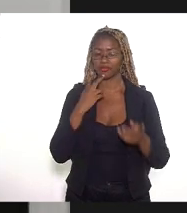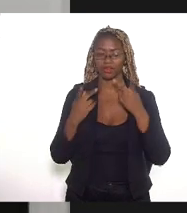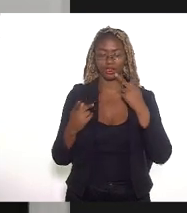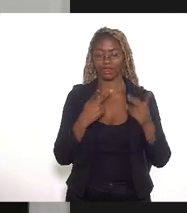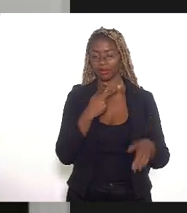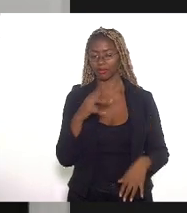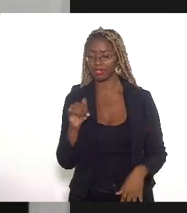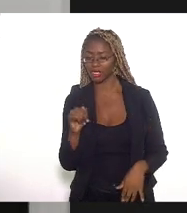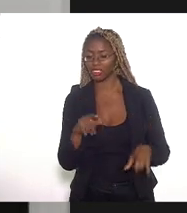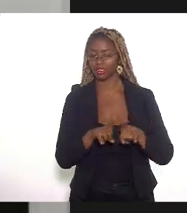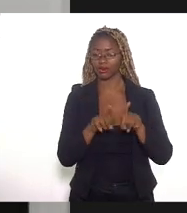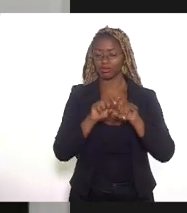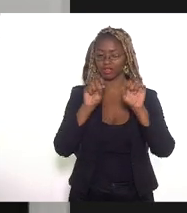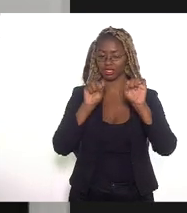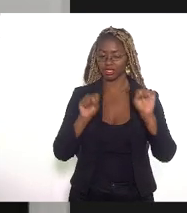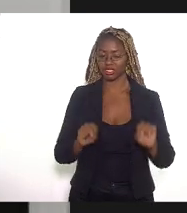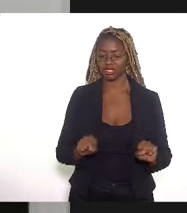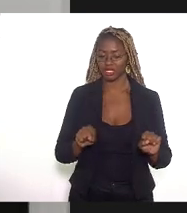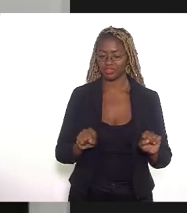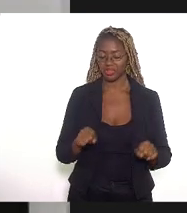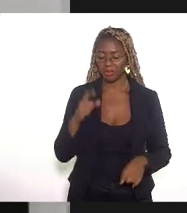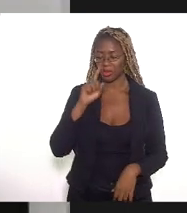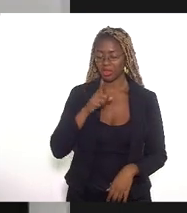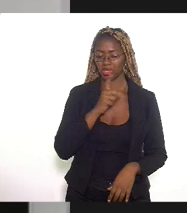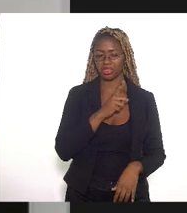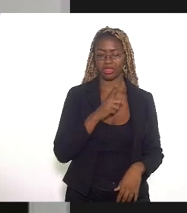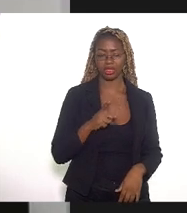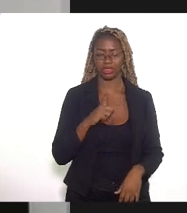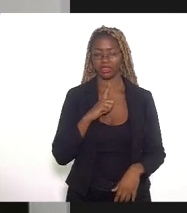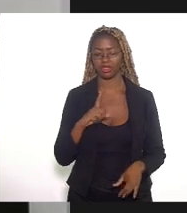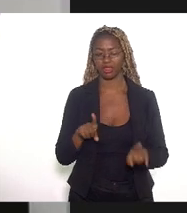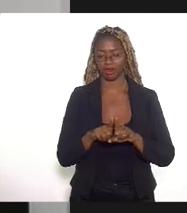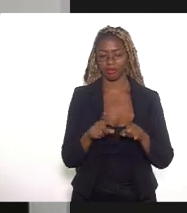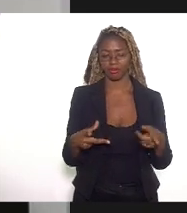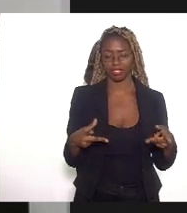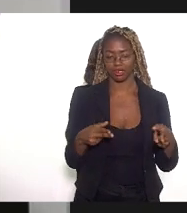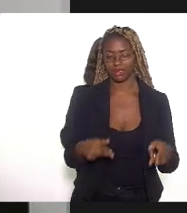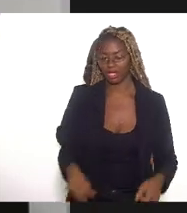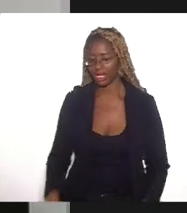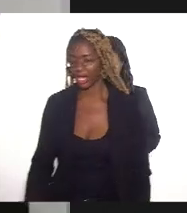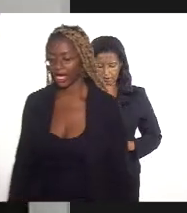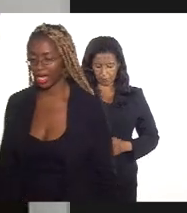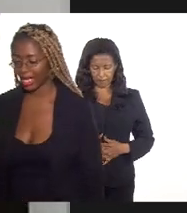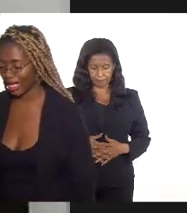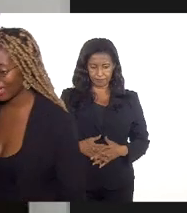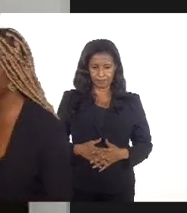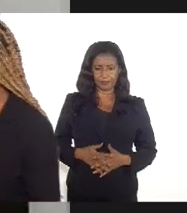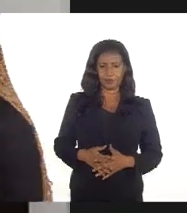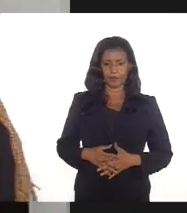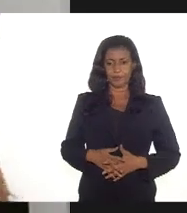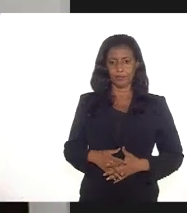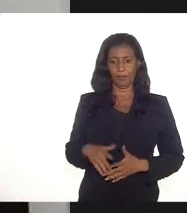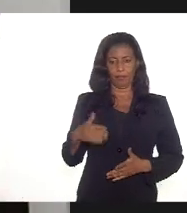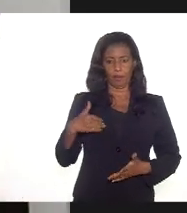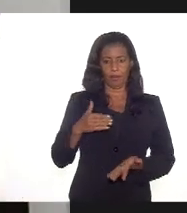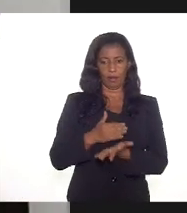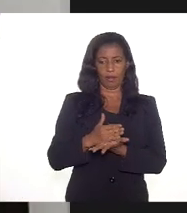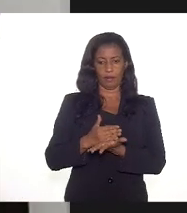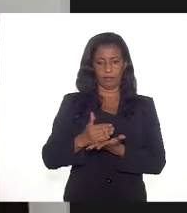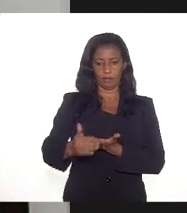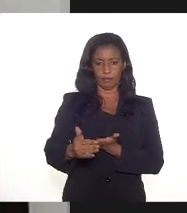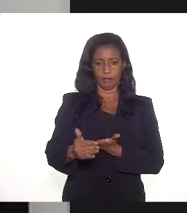do sistema stalinista, em que havia também isso. Eu parto do princípio que a